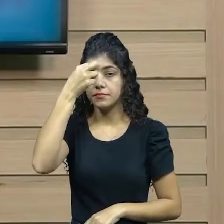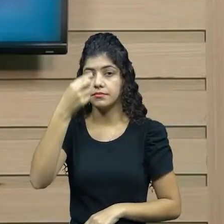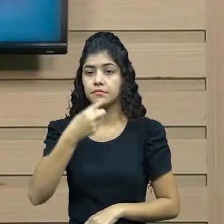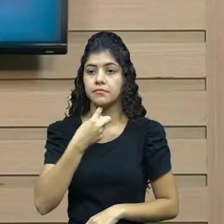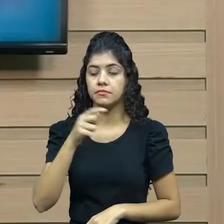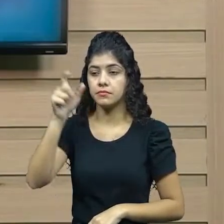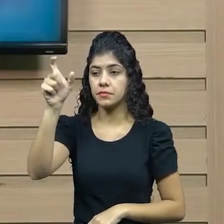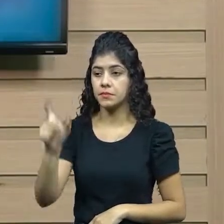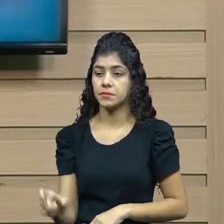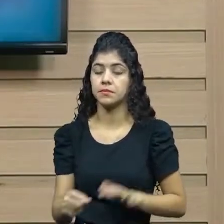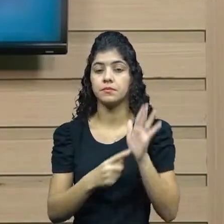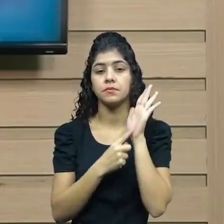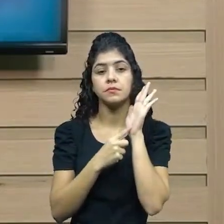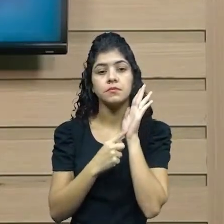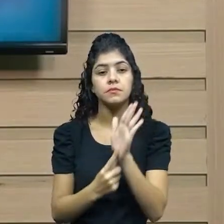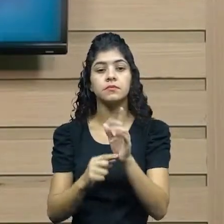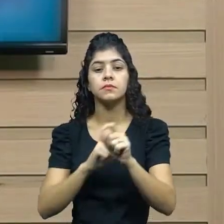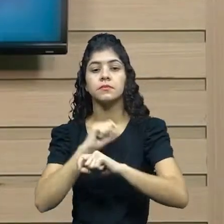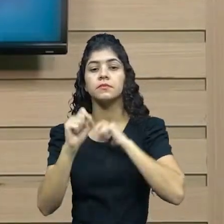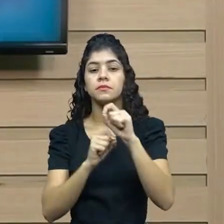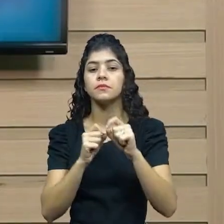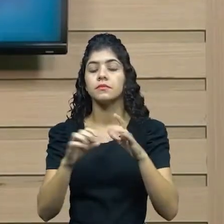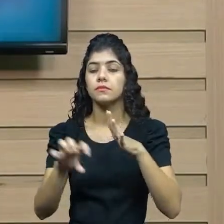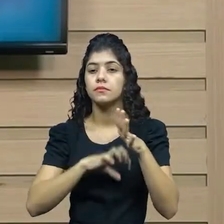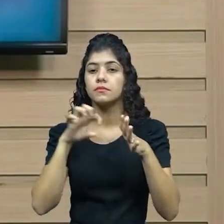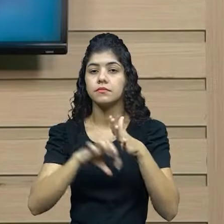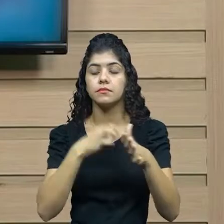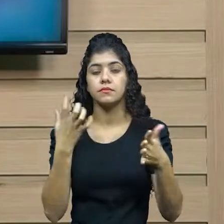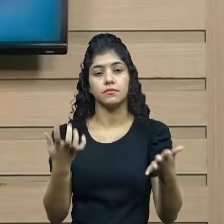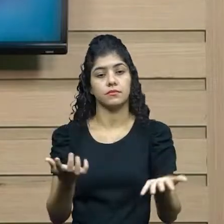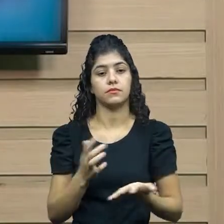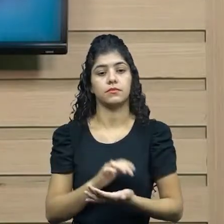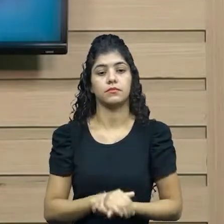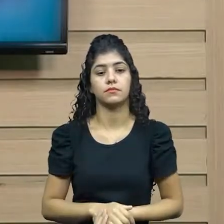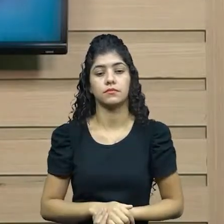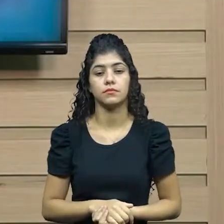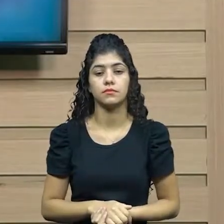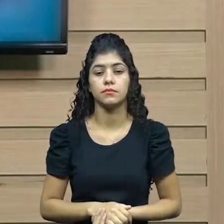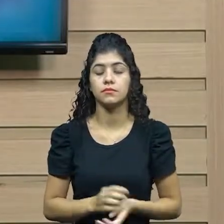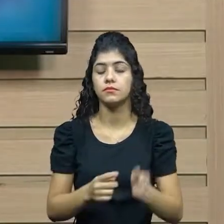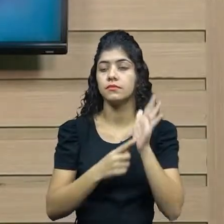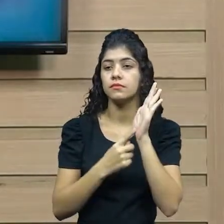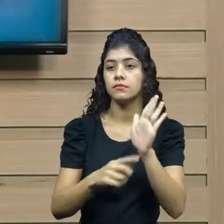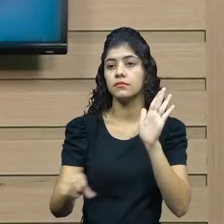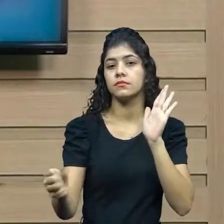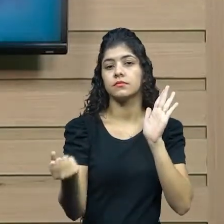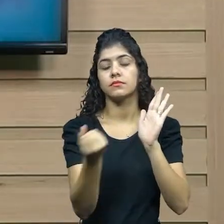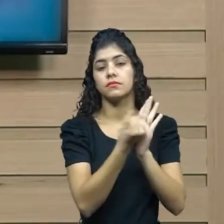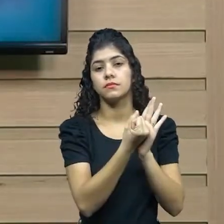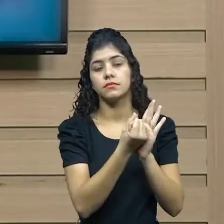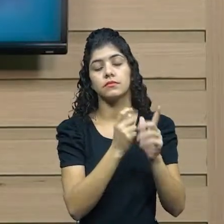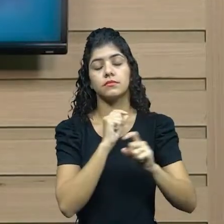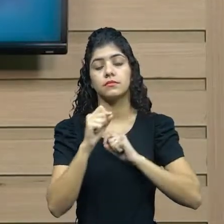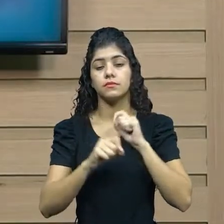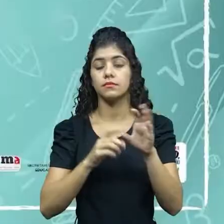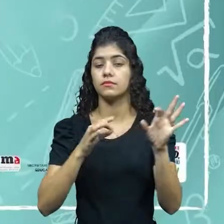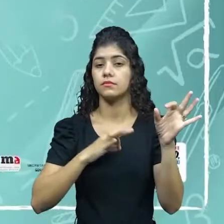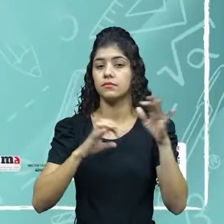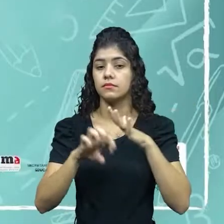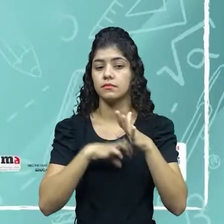estou publicitando a organização, a empresa, tá certo? A marca, nós chamamos de marketing de